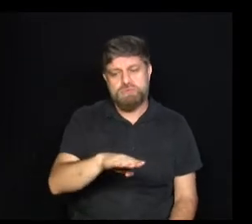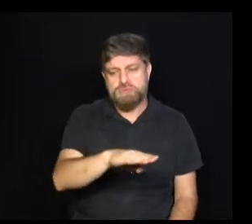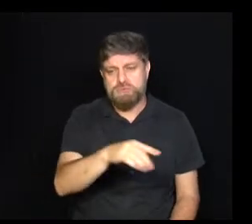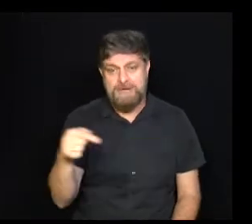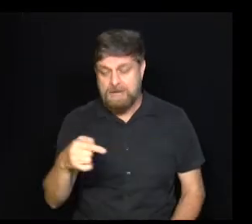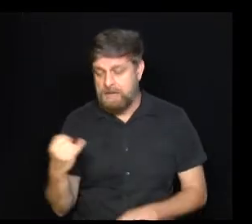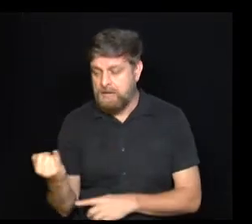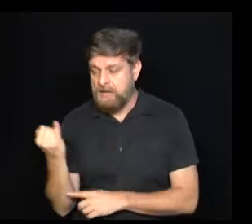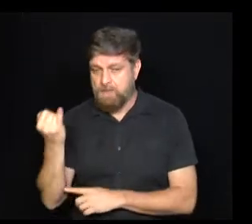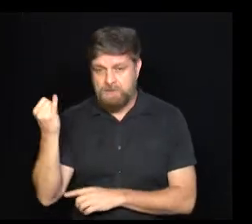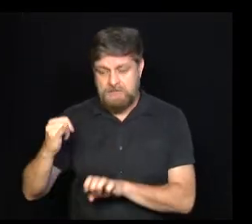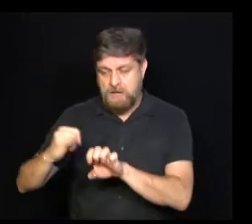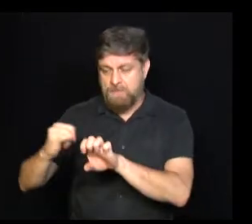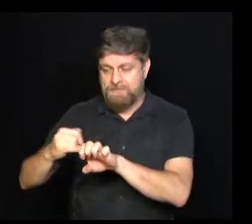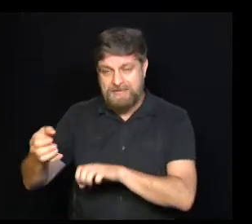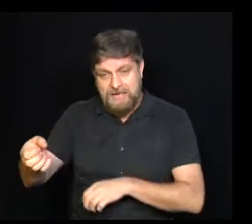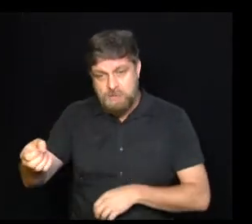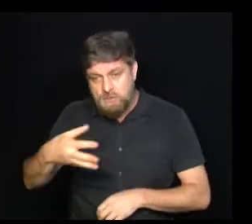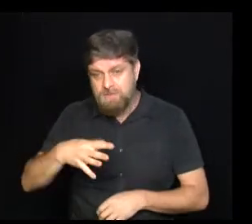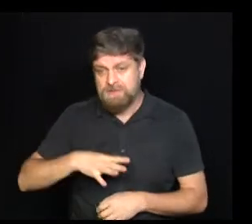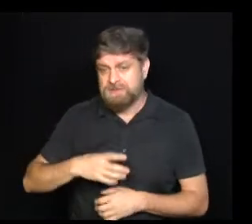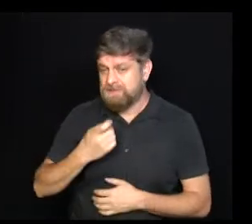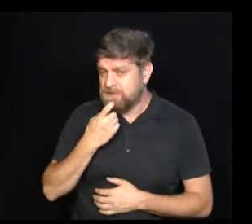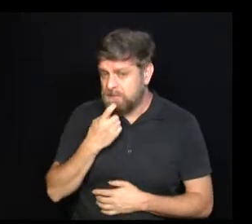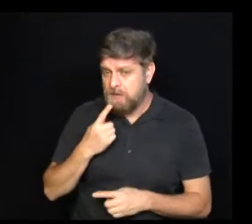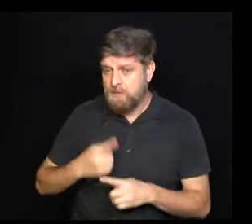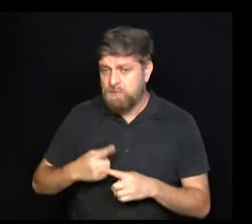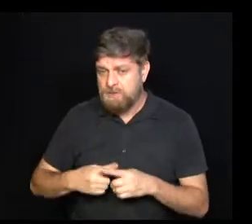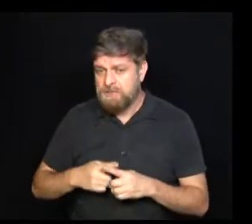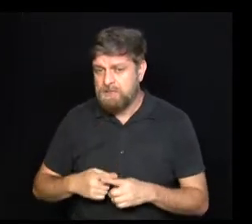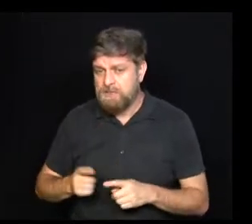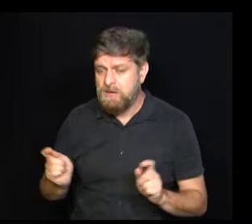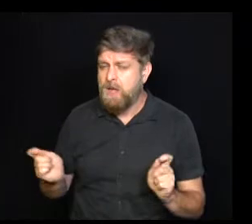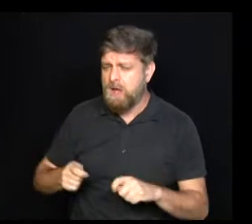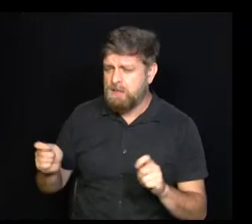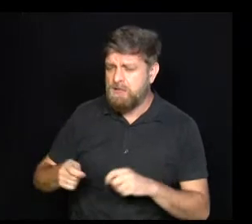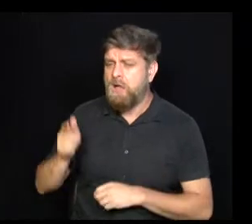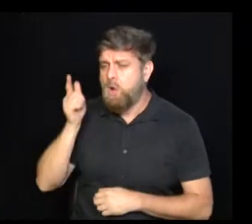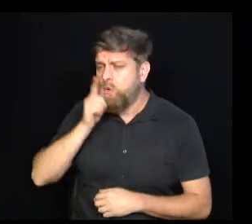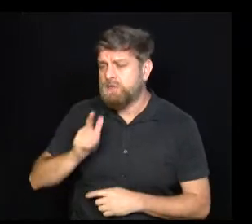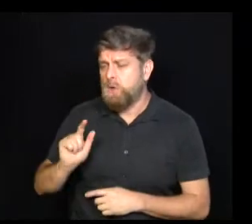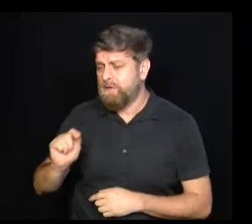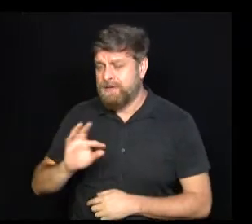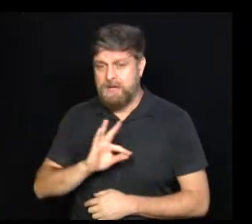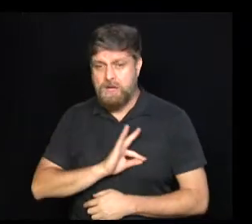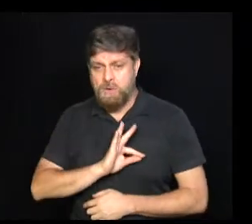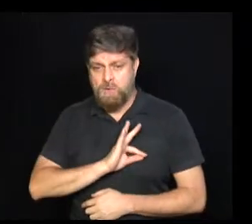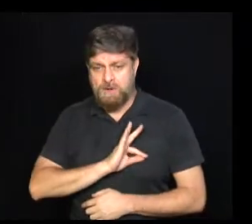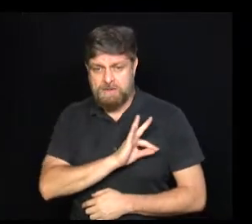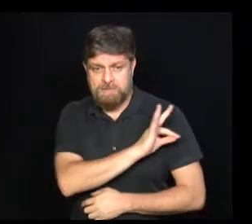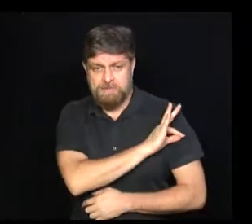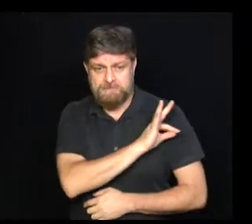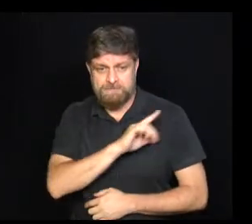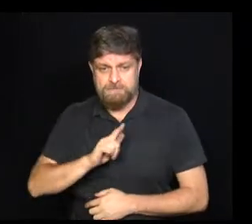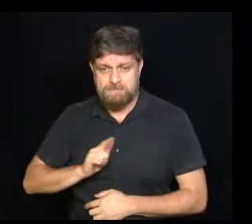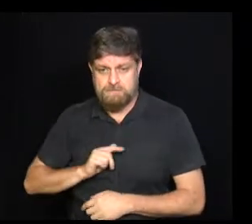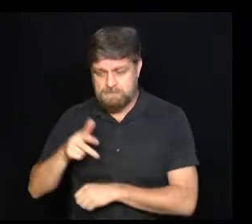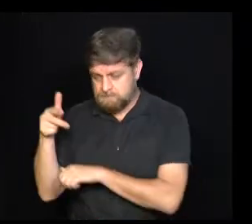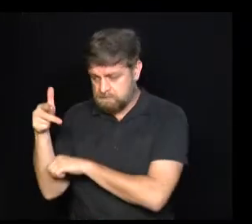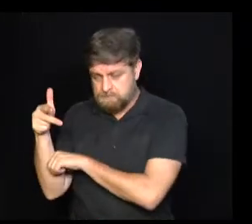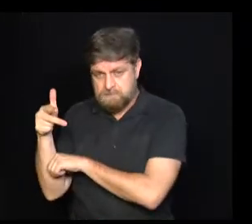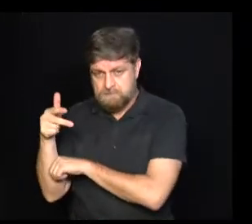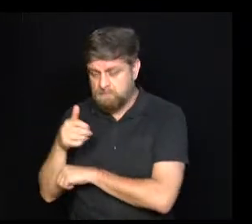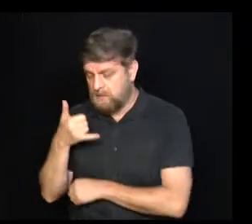nós inovamos aqui em Campinas, porque dá a possibilidade do guarda que está no SECOM dizendo